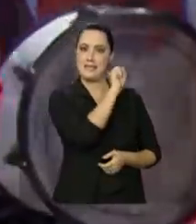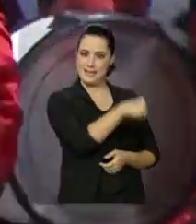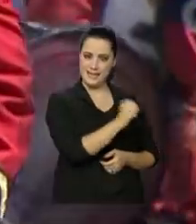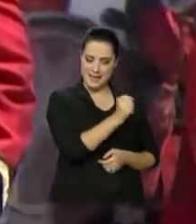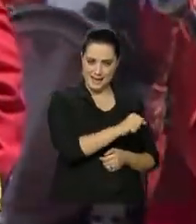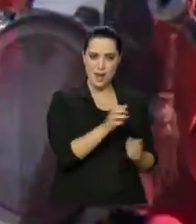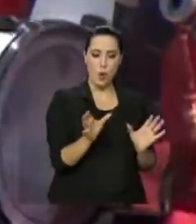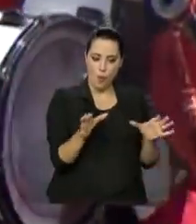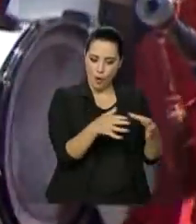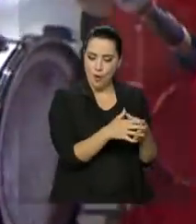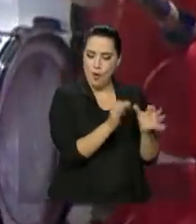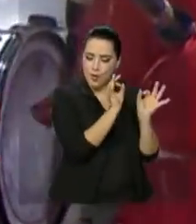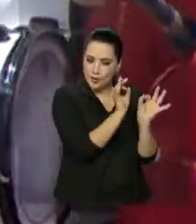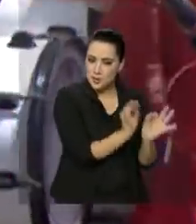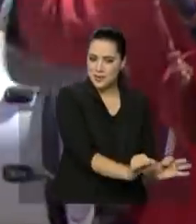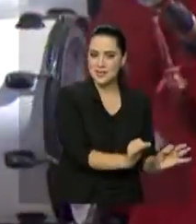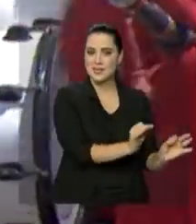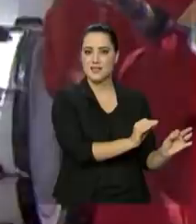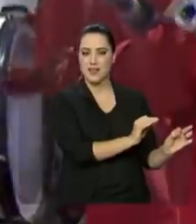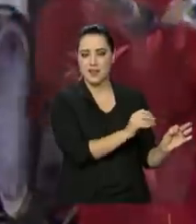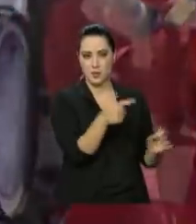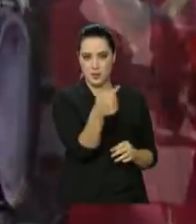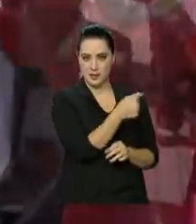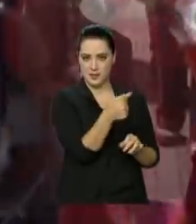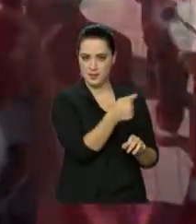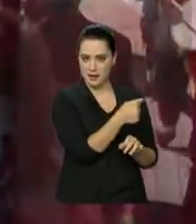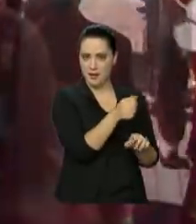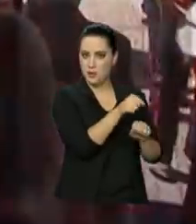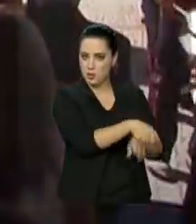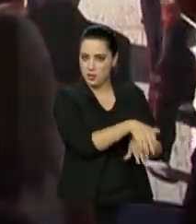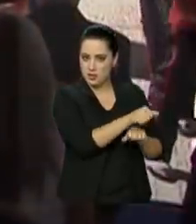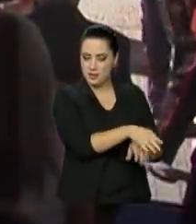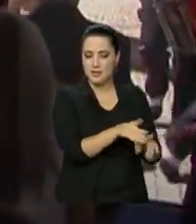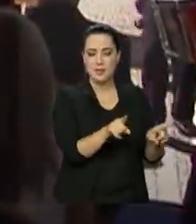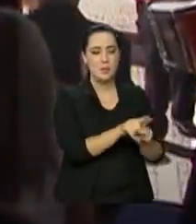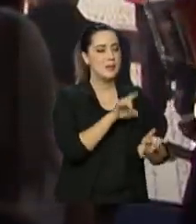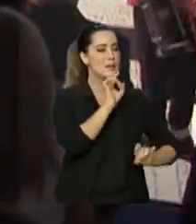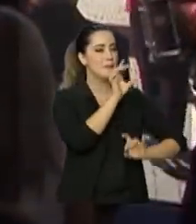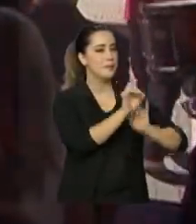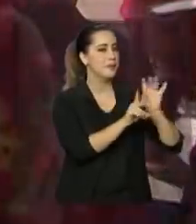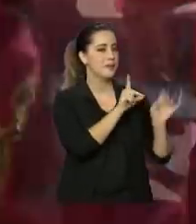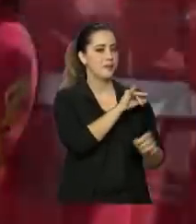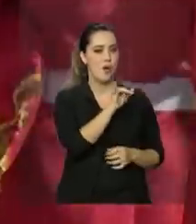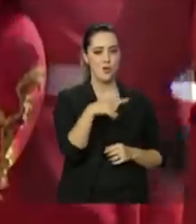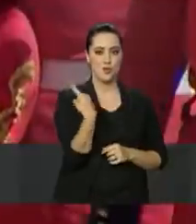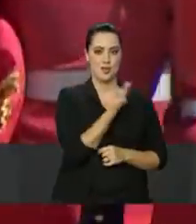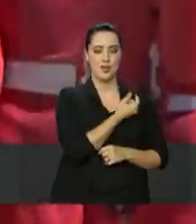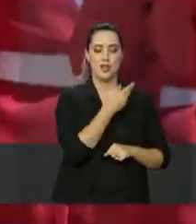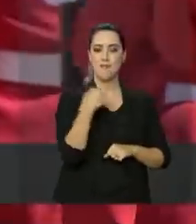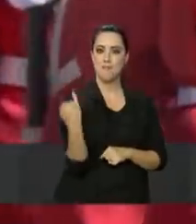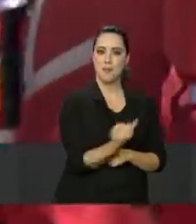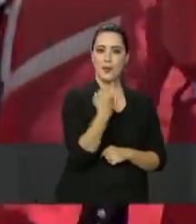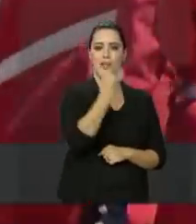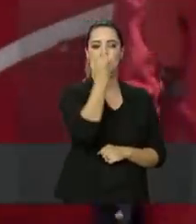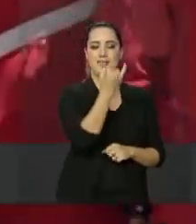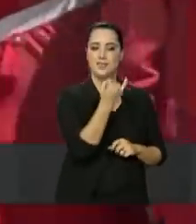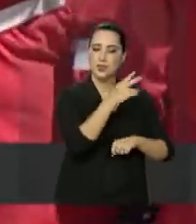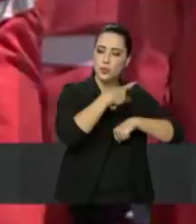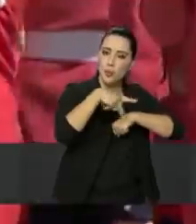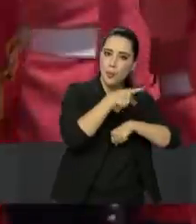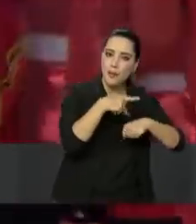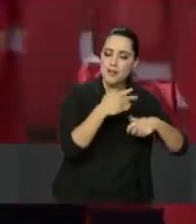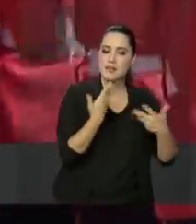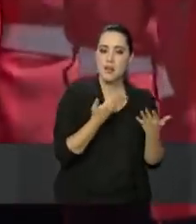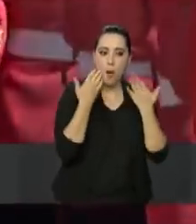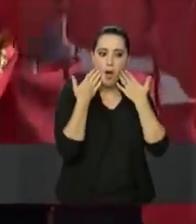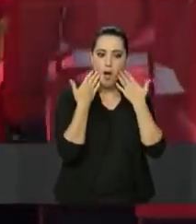Afirmativo, o Mará vai estar no 7 de setembro, também abrilhantando esse dia que é de grande gala para o nosso país. Ela vai estar se